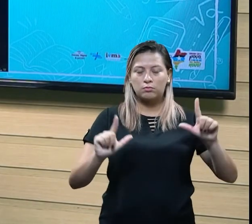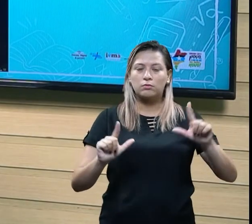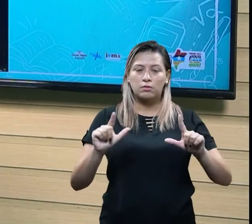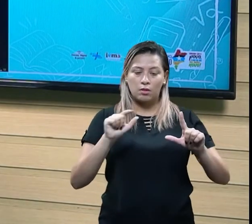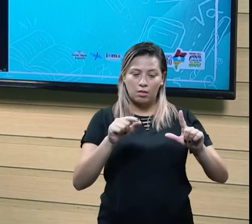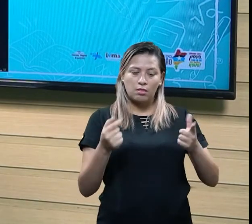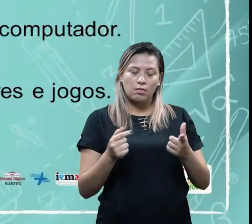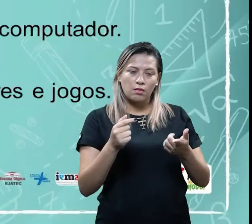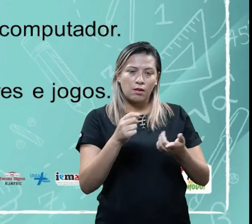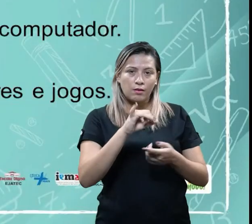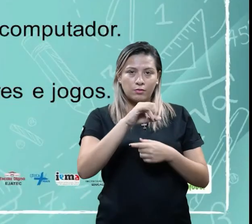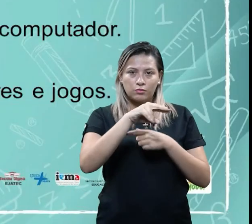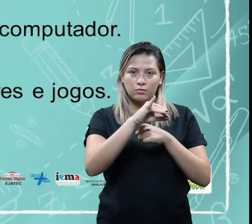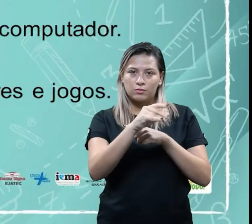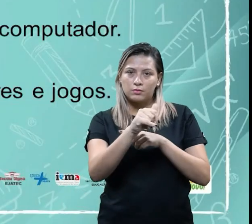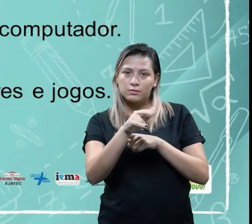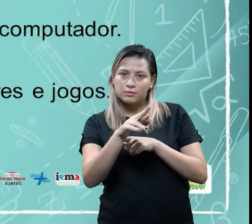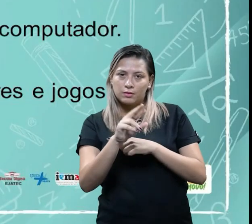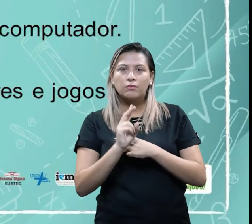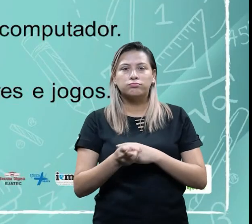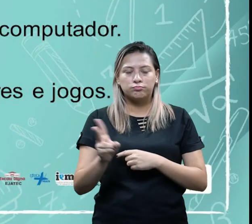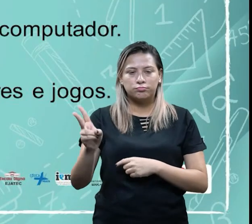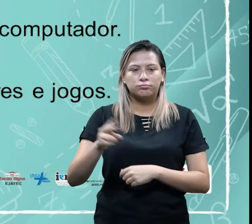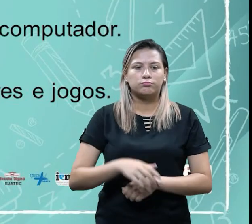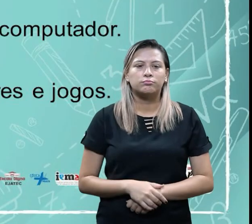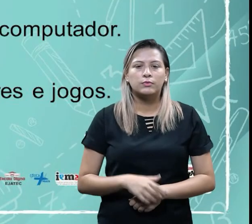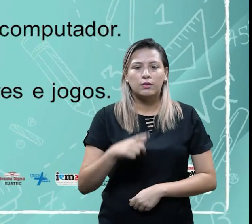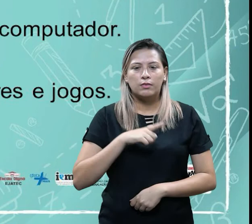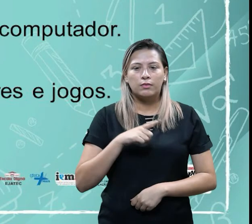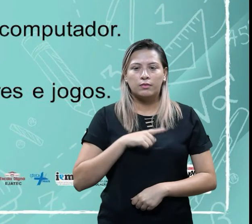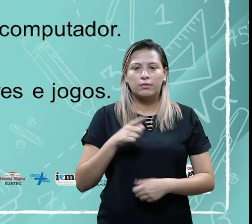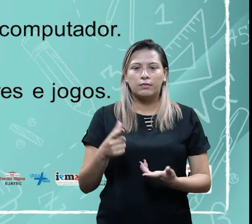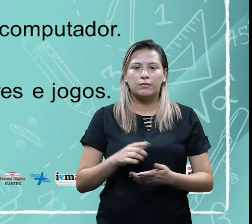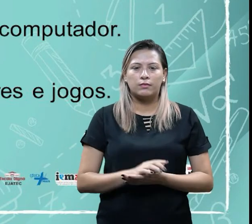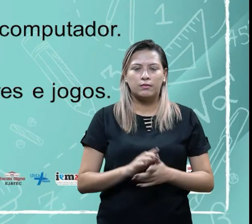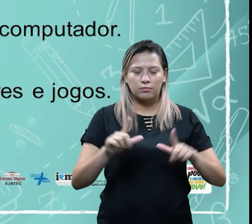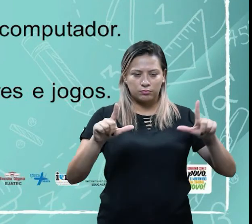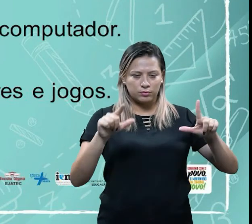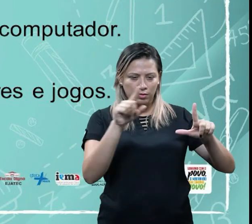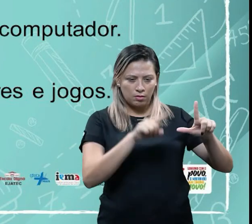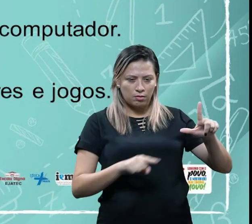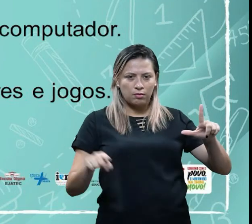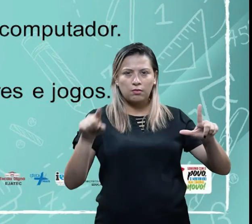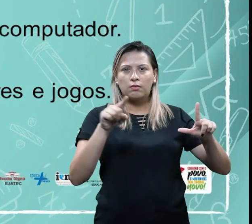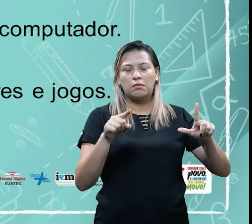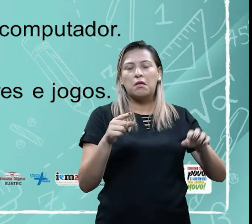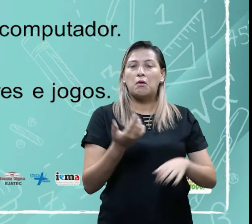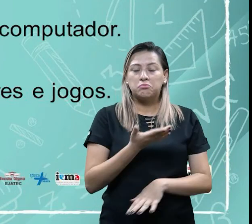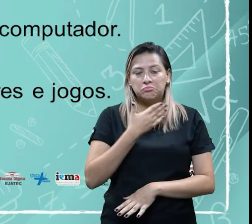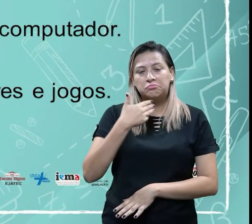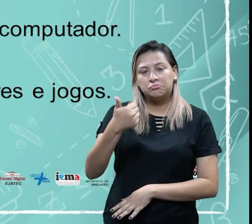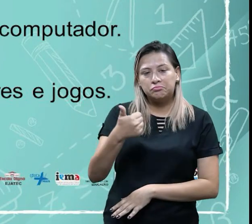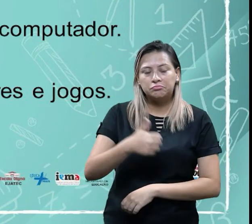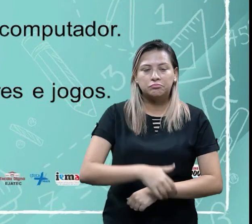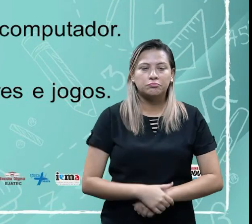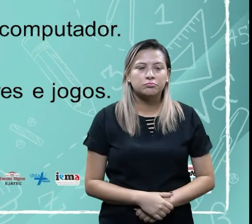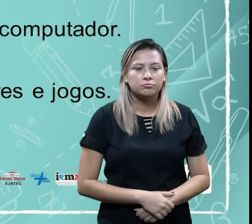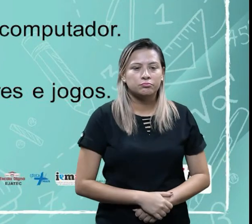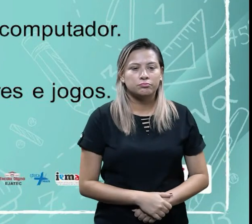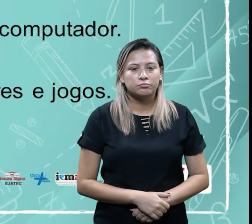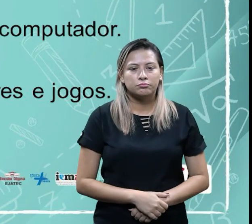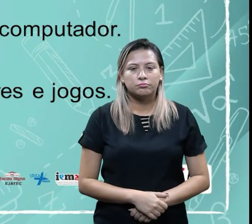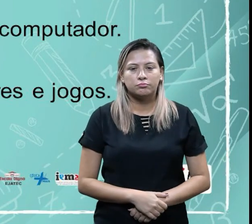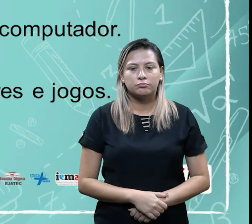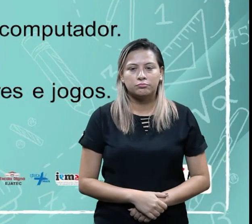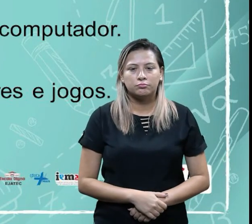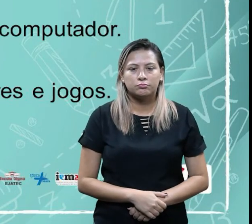o botão iniciar, ele vem com um visual mais moderno, como vocês podem acompanhar aqui no slide.